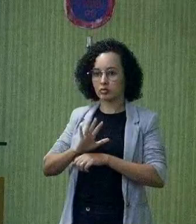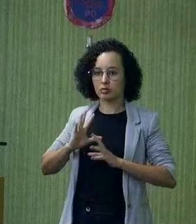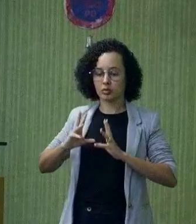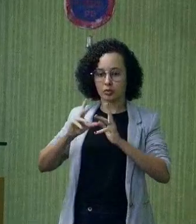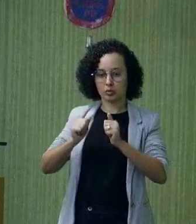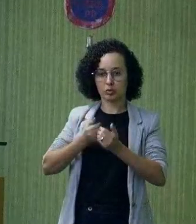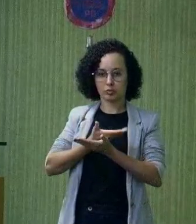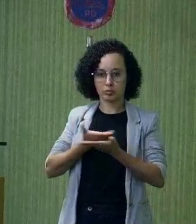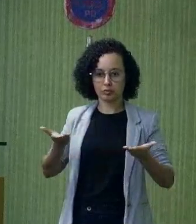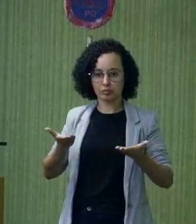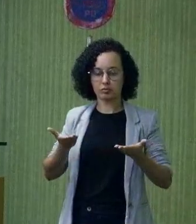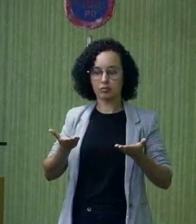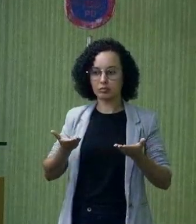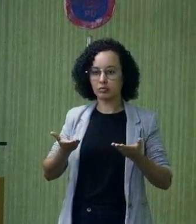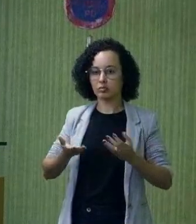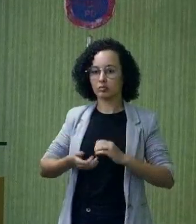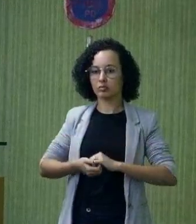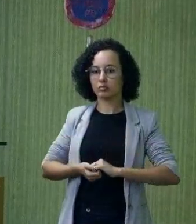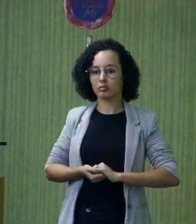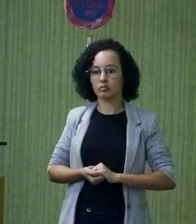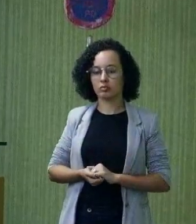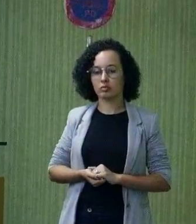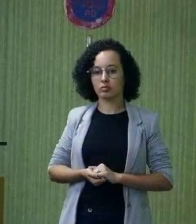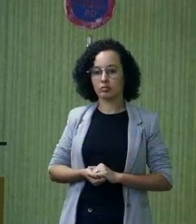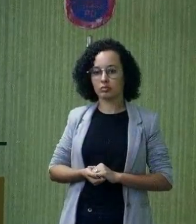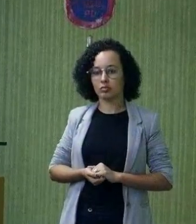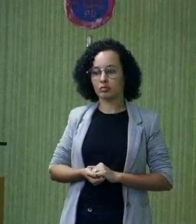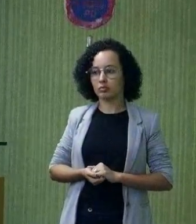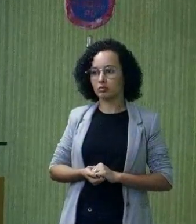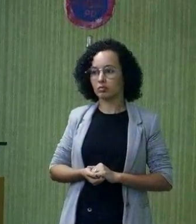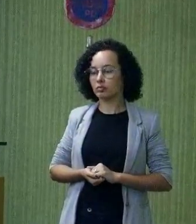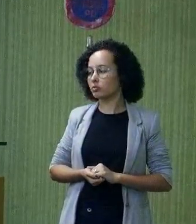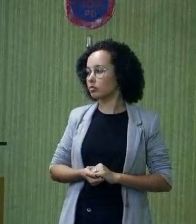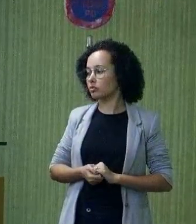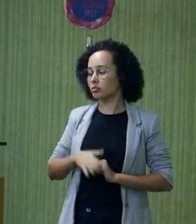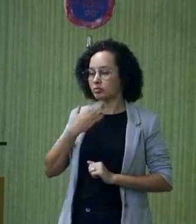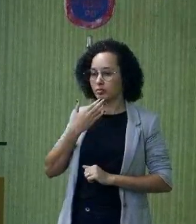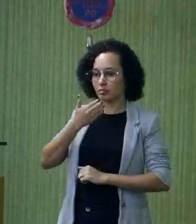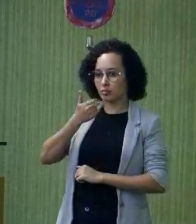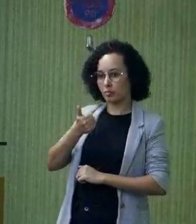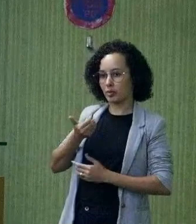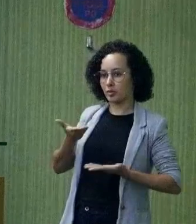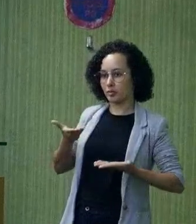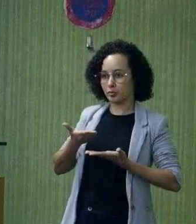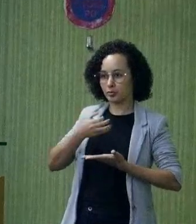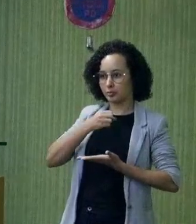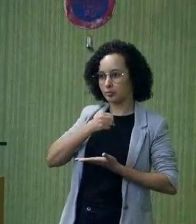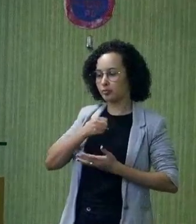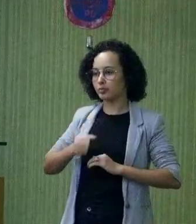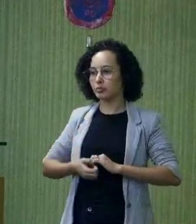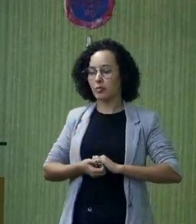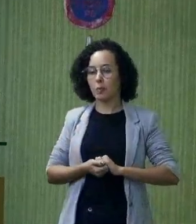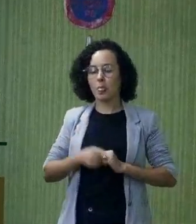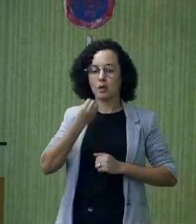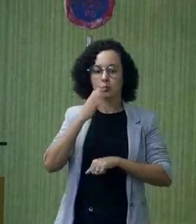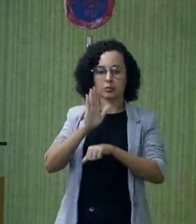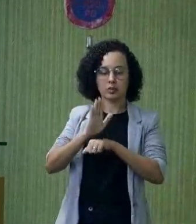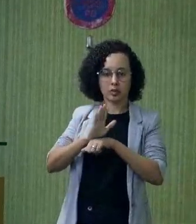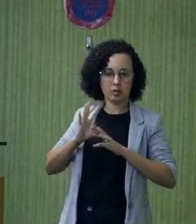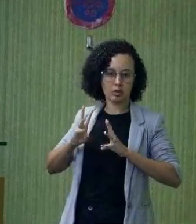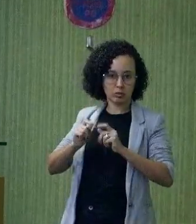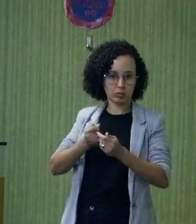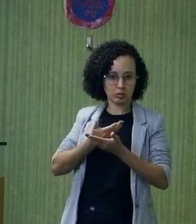e todas Oi esse tá melhor esse tá melhor bem boa tarde a todos